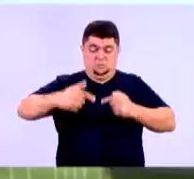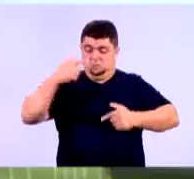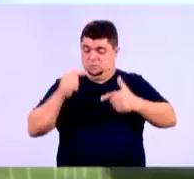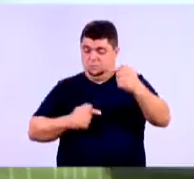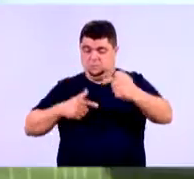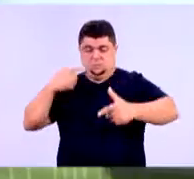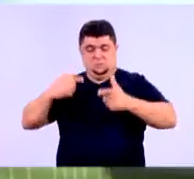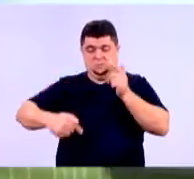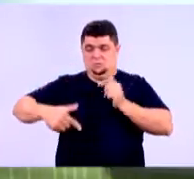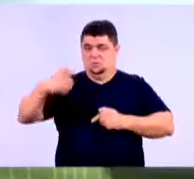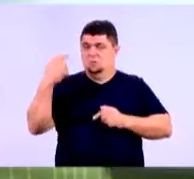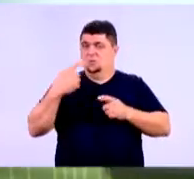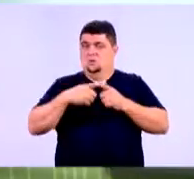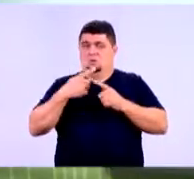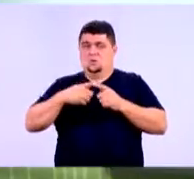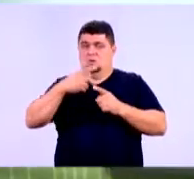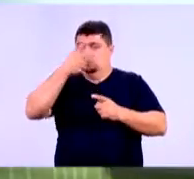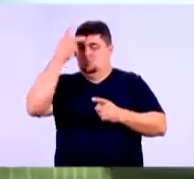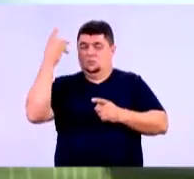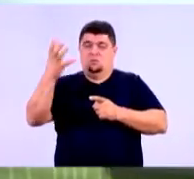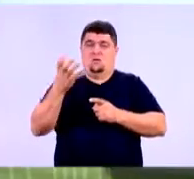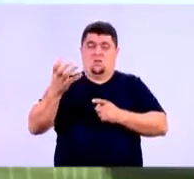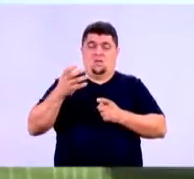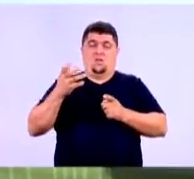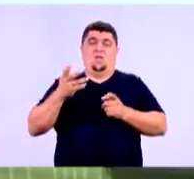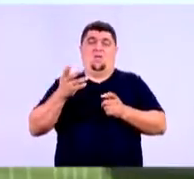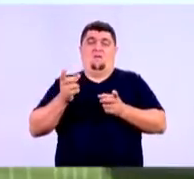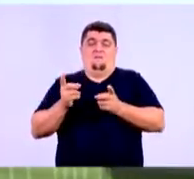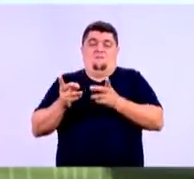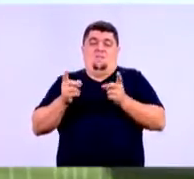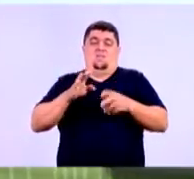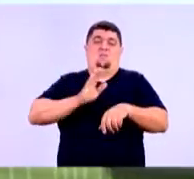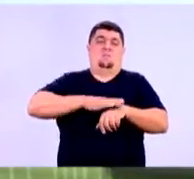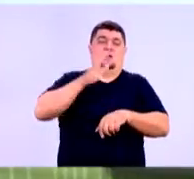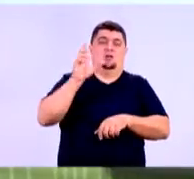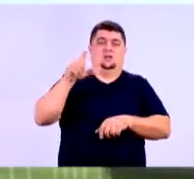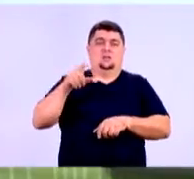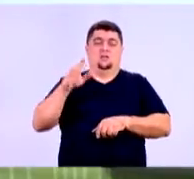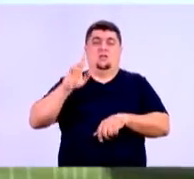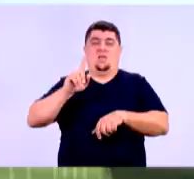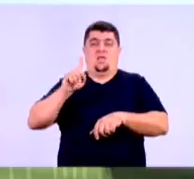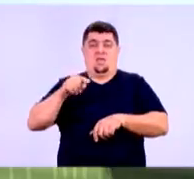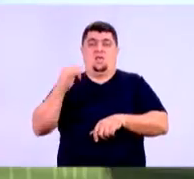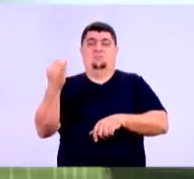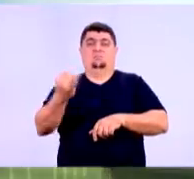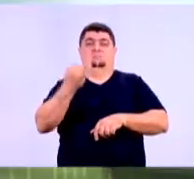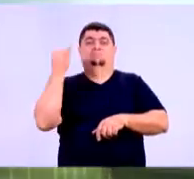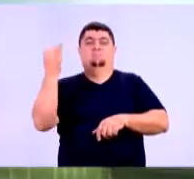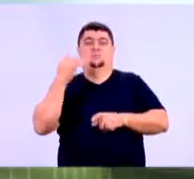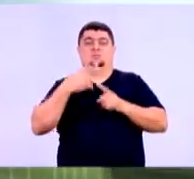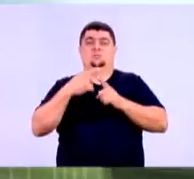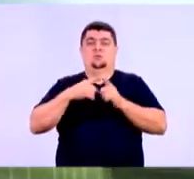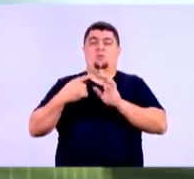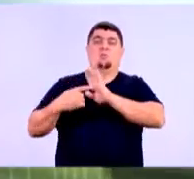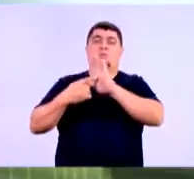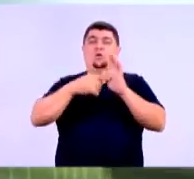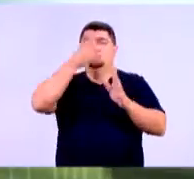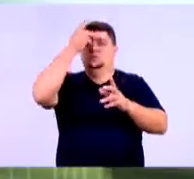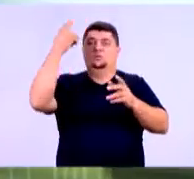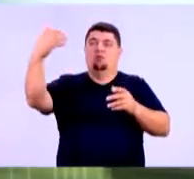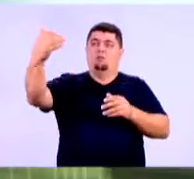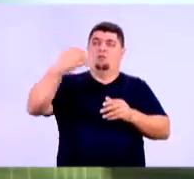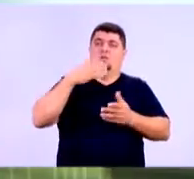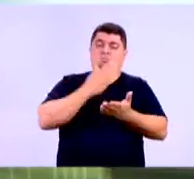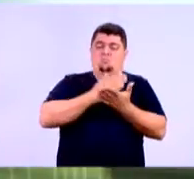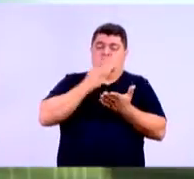mercado está cada vez mais competitivo. Oferecer crédito é sim uma maneira de estar à frente nessa concorrência